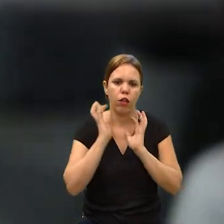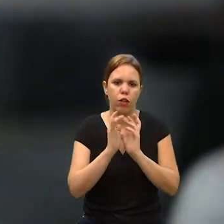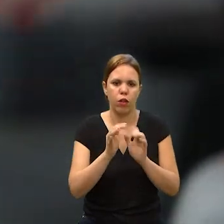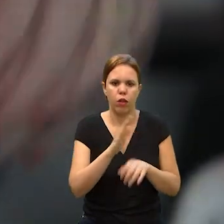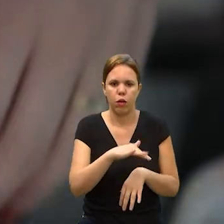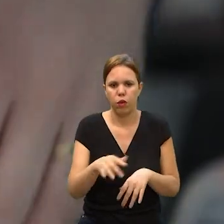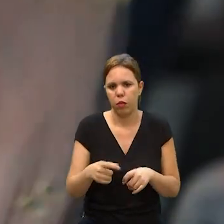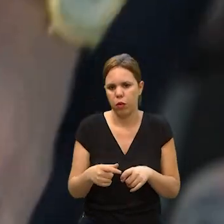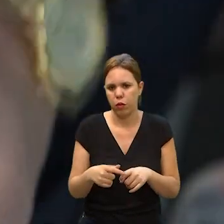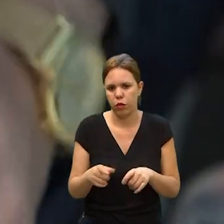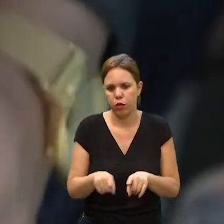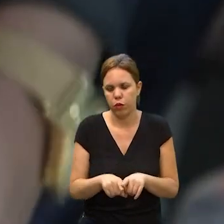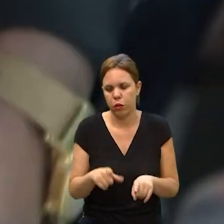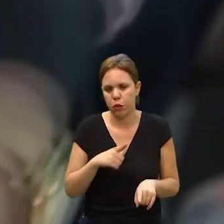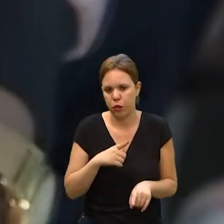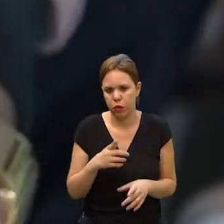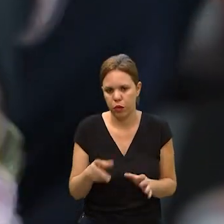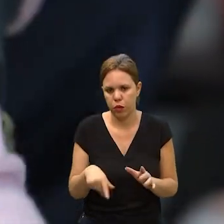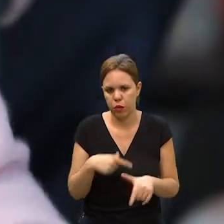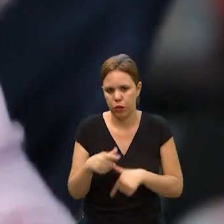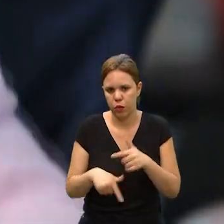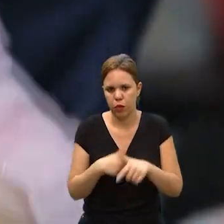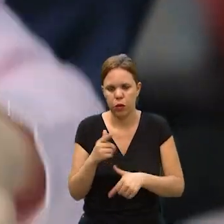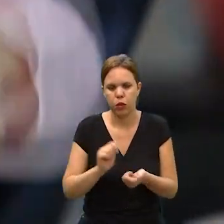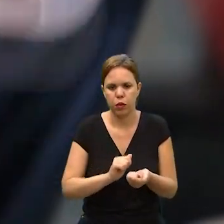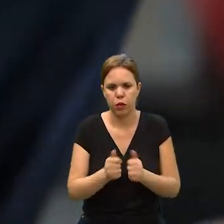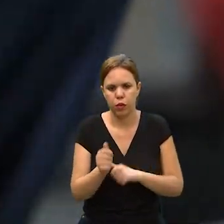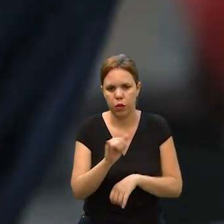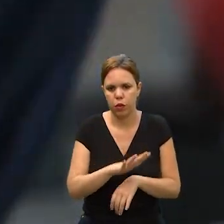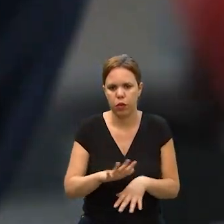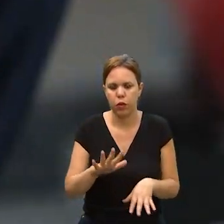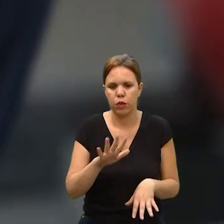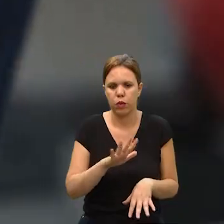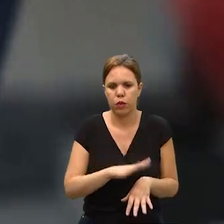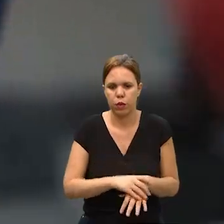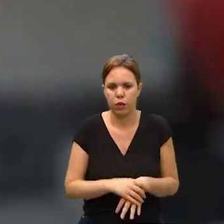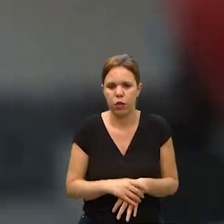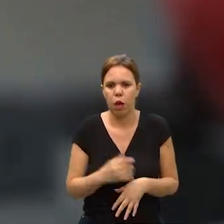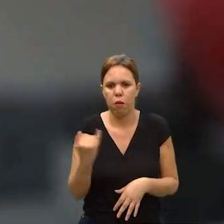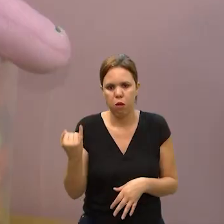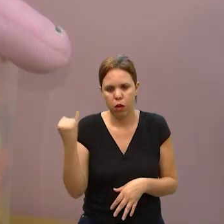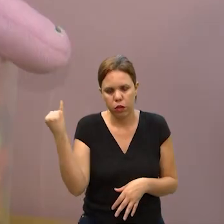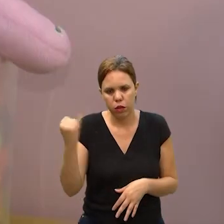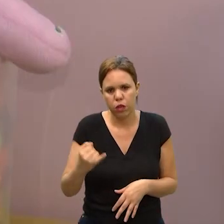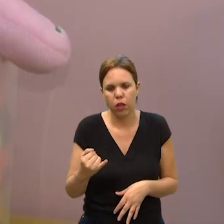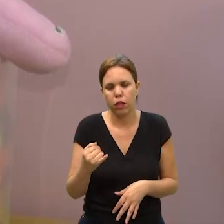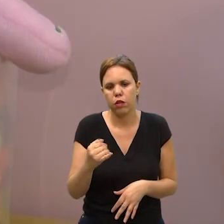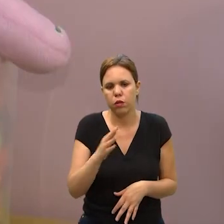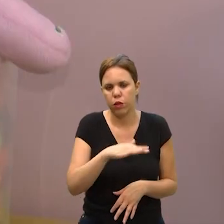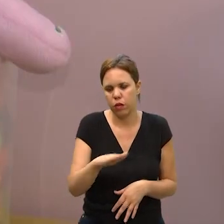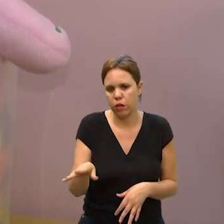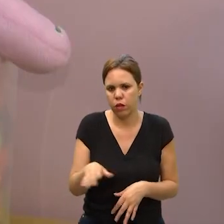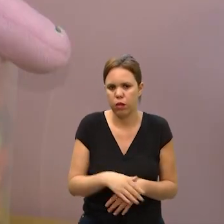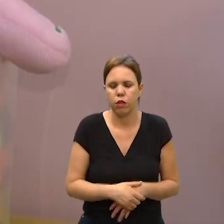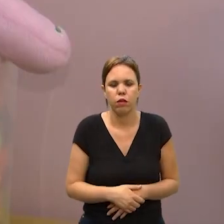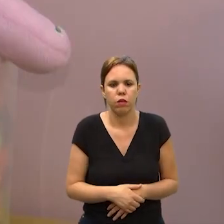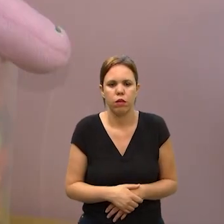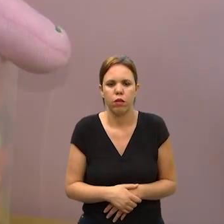da neuropediatria, a gente tem que trabalhar muito com o lúdico. Eu acho que é muito importante para as